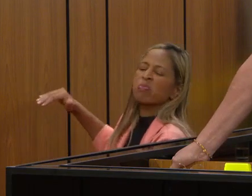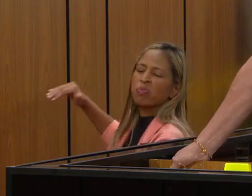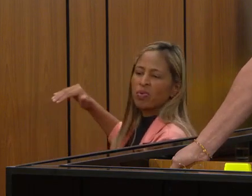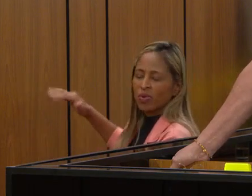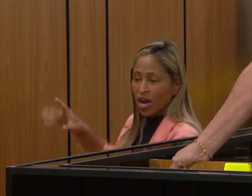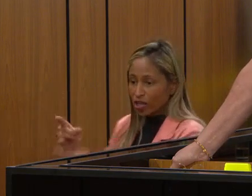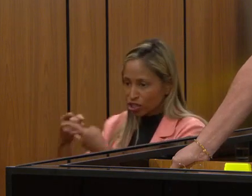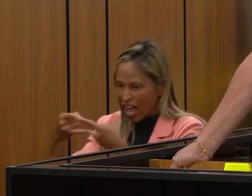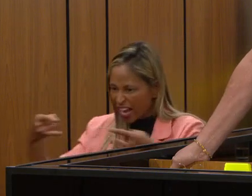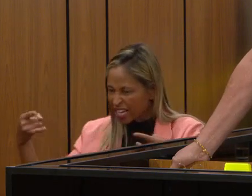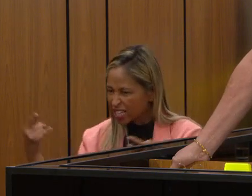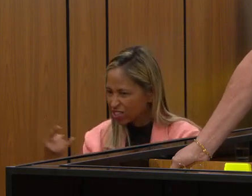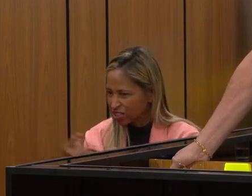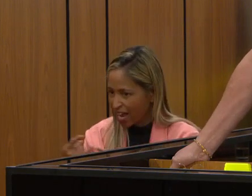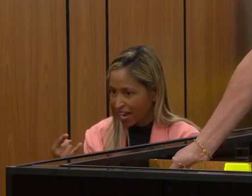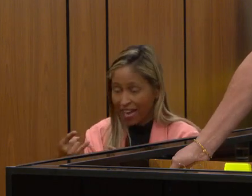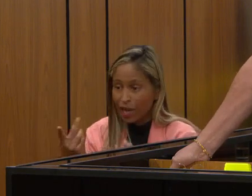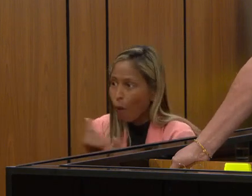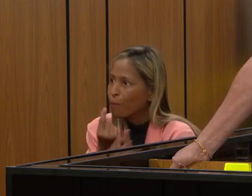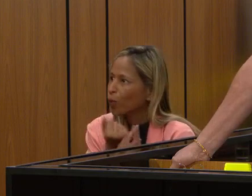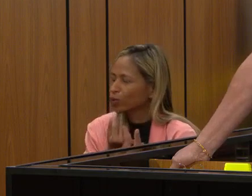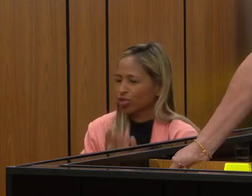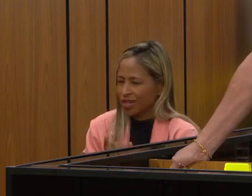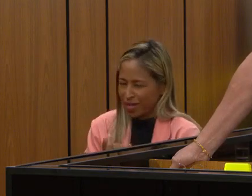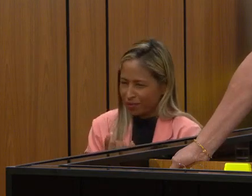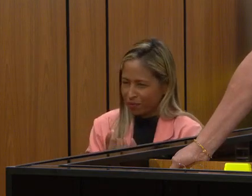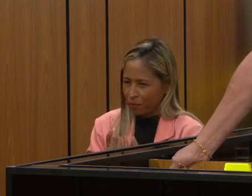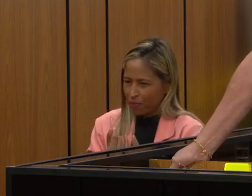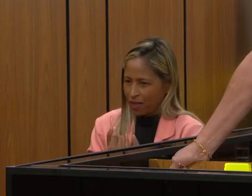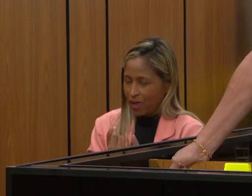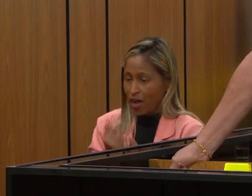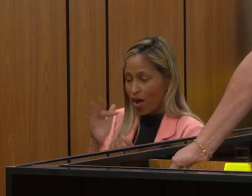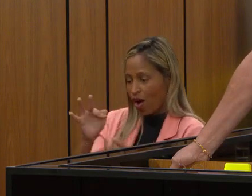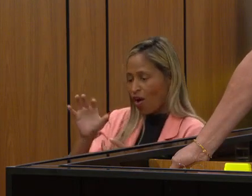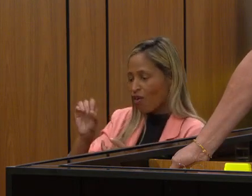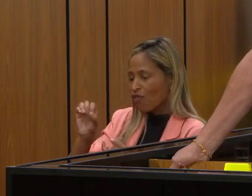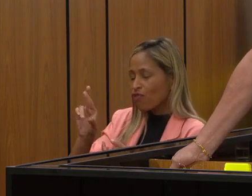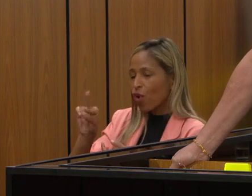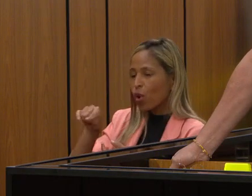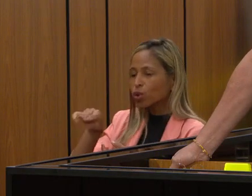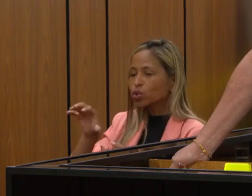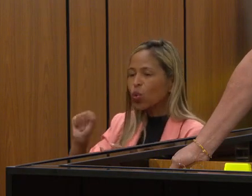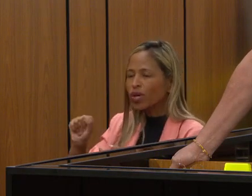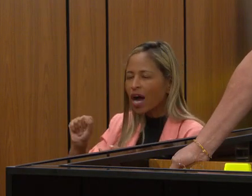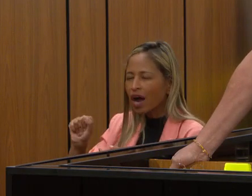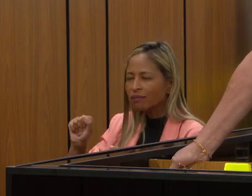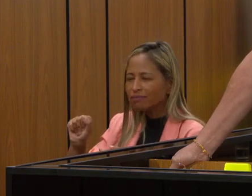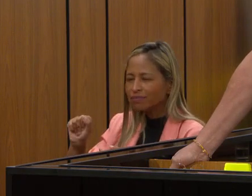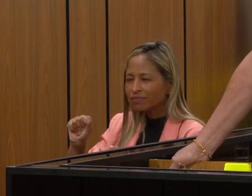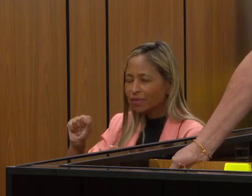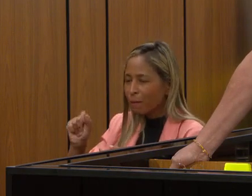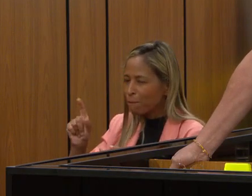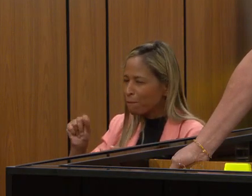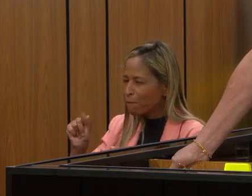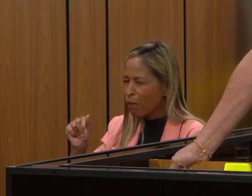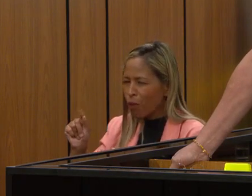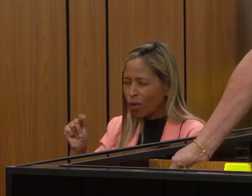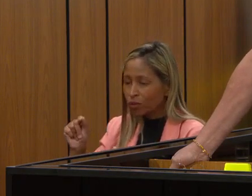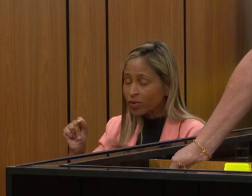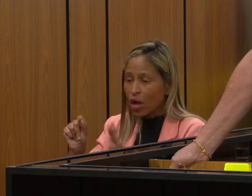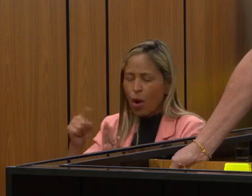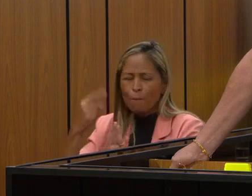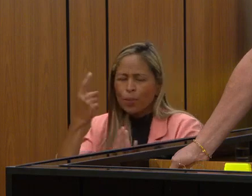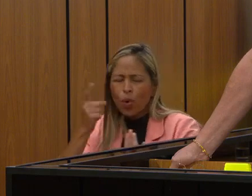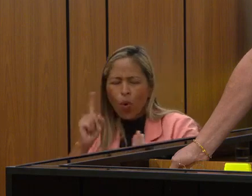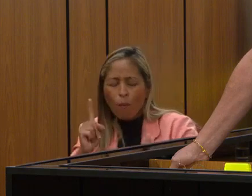seja os cheques né da gente que ela não precisasse preocupar que ela não não seria lesada